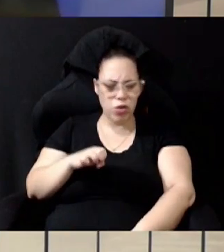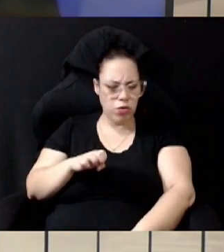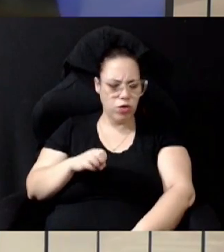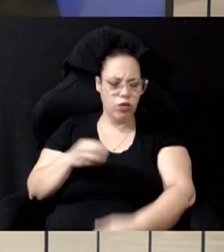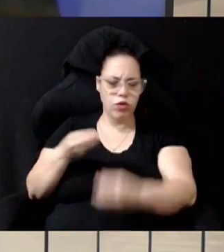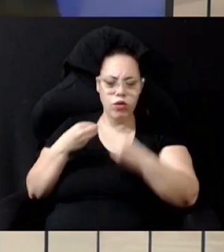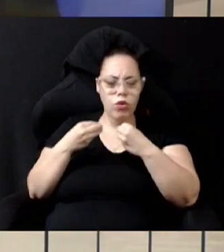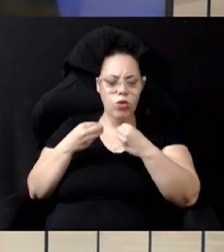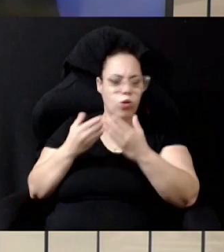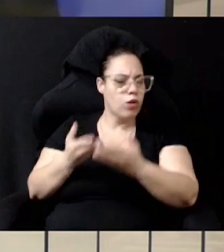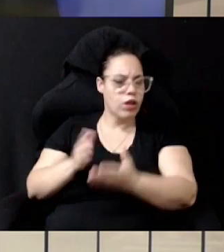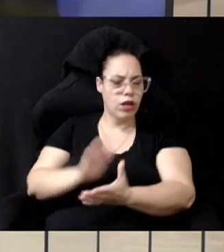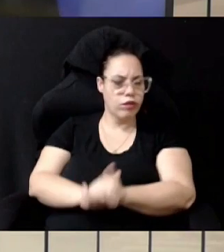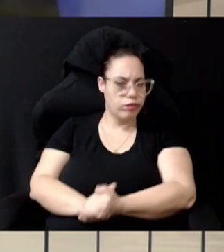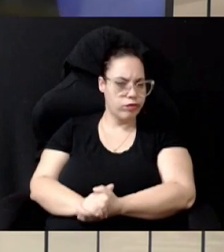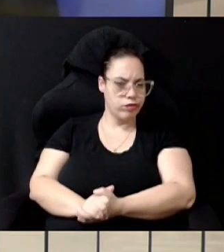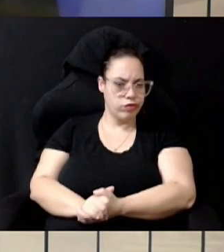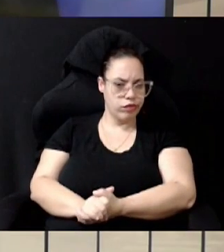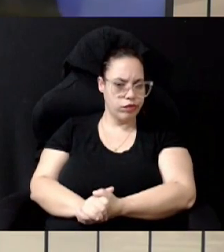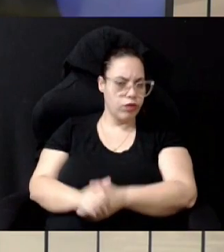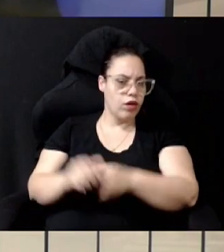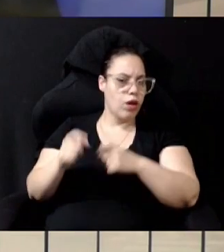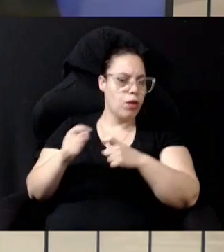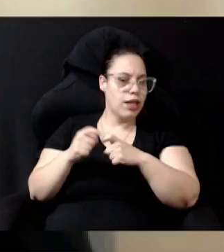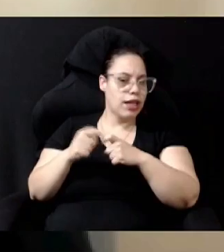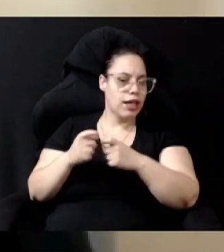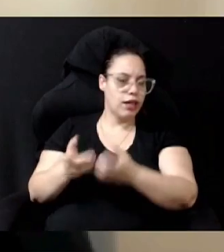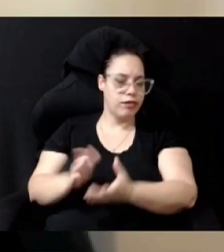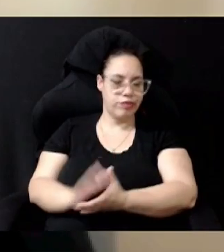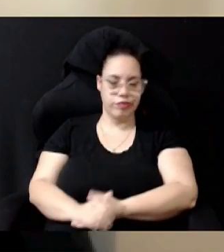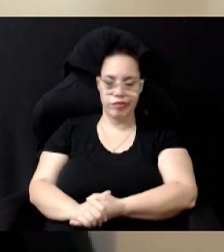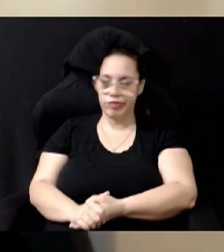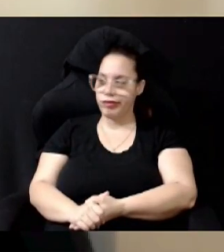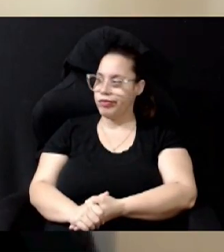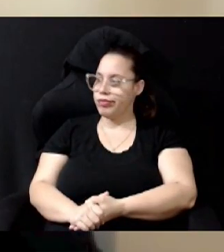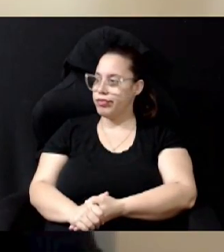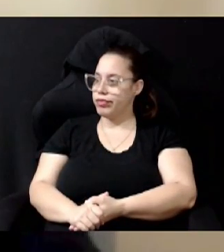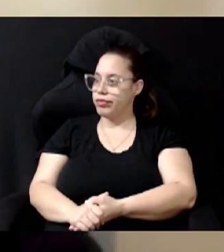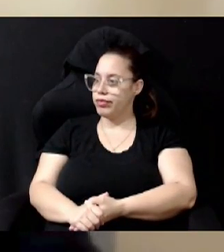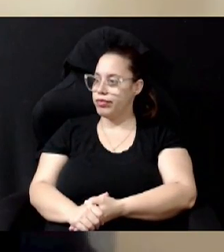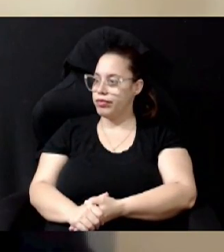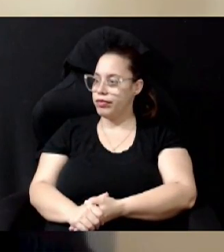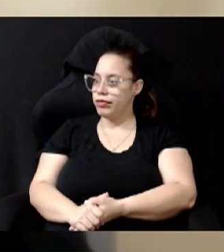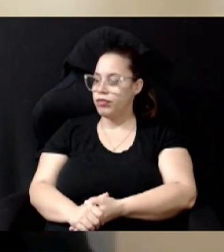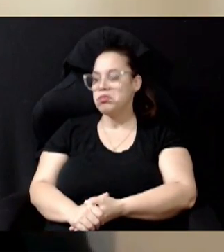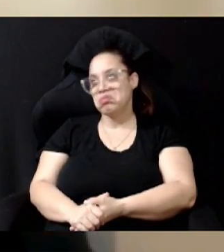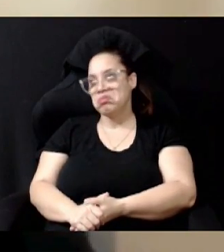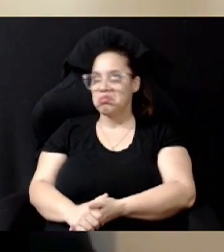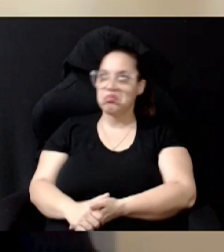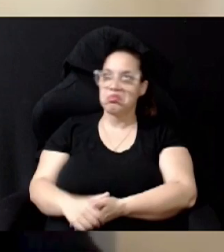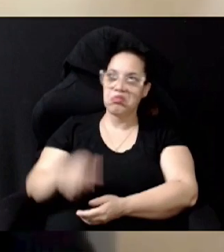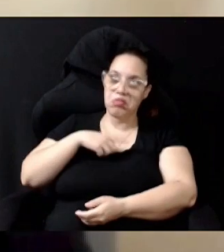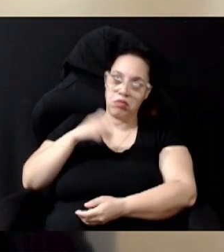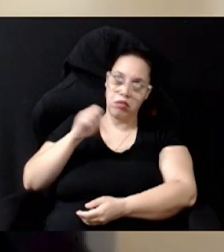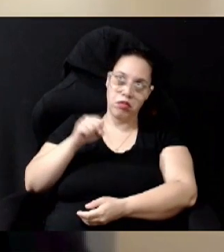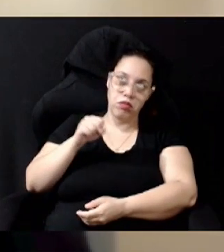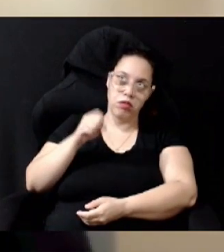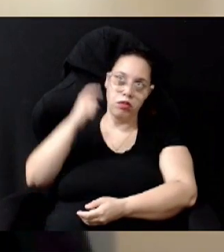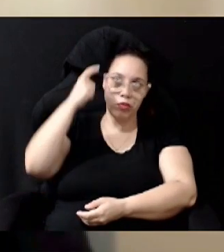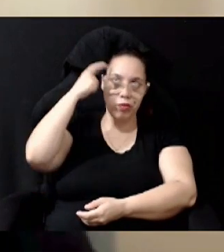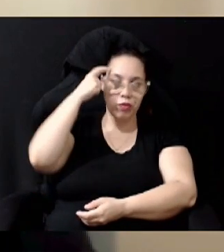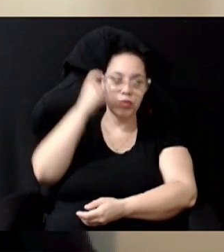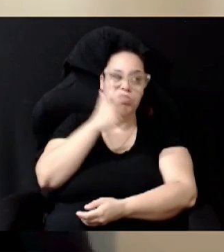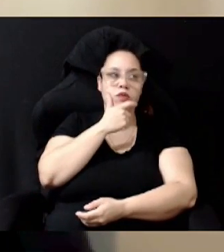essa questão na medicina? Tá, existem formas sim. Vamos tratar os sintomas,